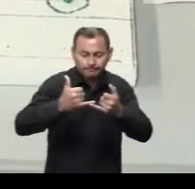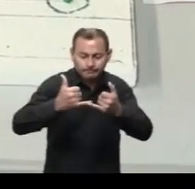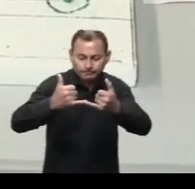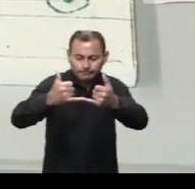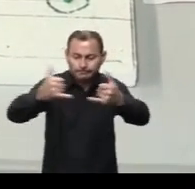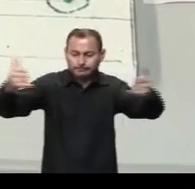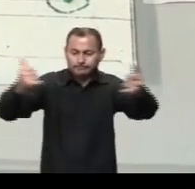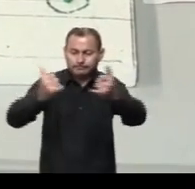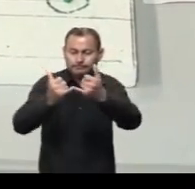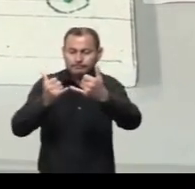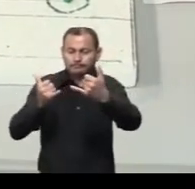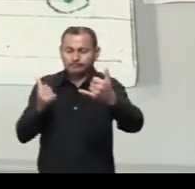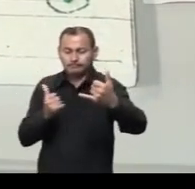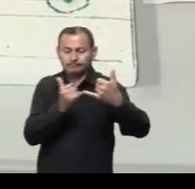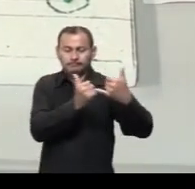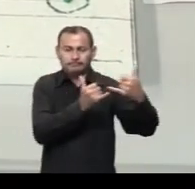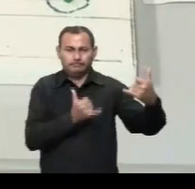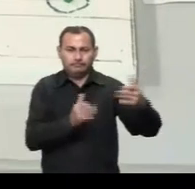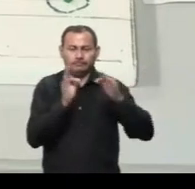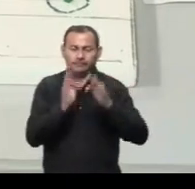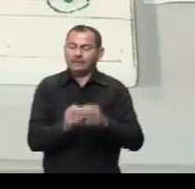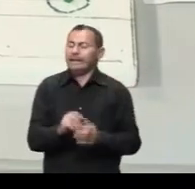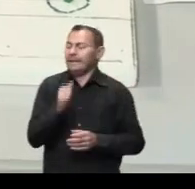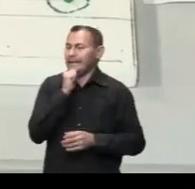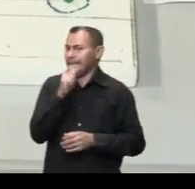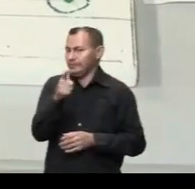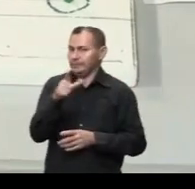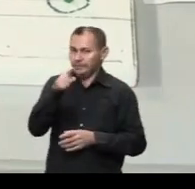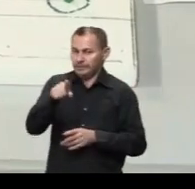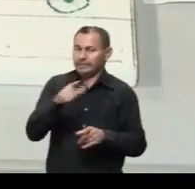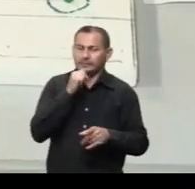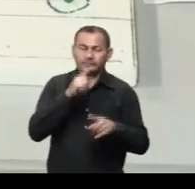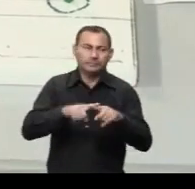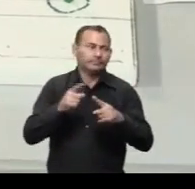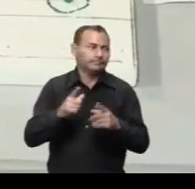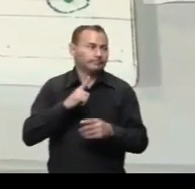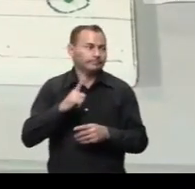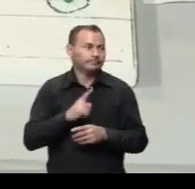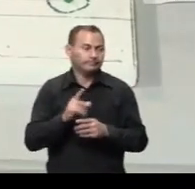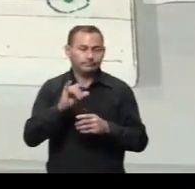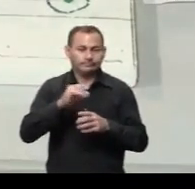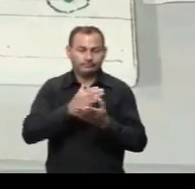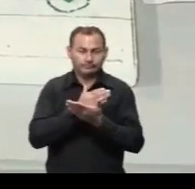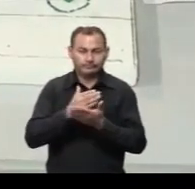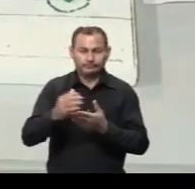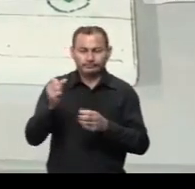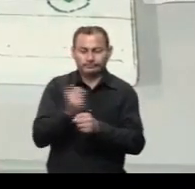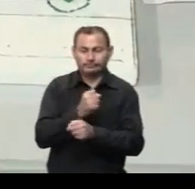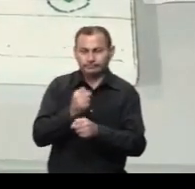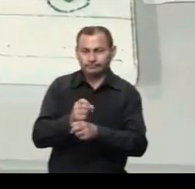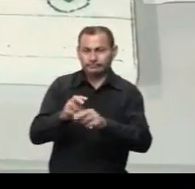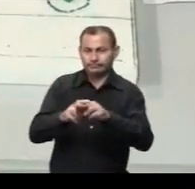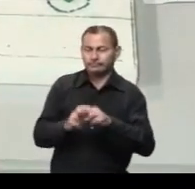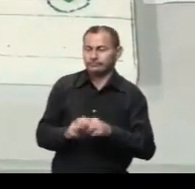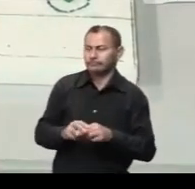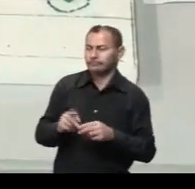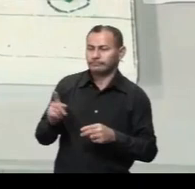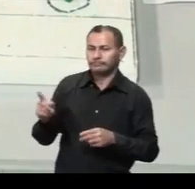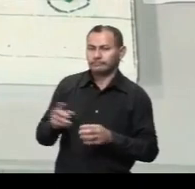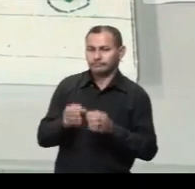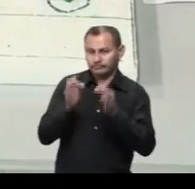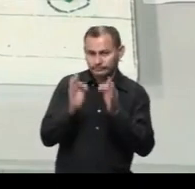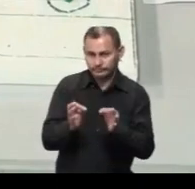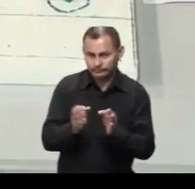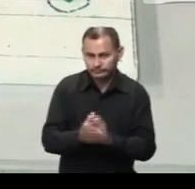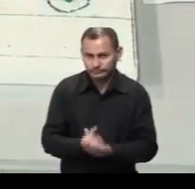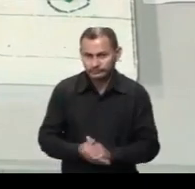inicial da nossa obra, tá? Isso aqui ainda não vai existir para você. Então, a gente tem o alinhamento inicial da nossa obra, tudo